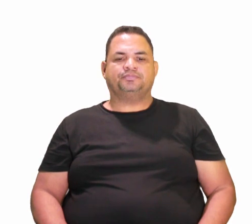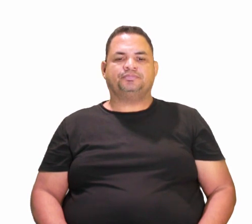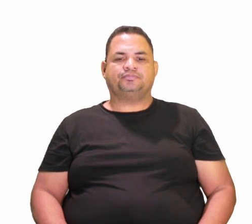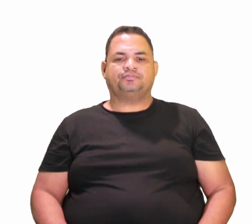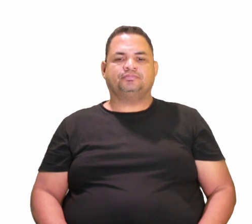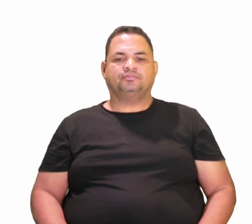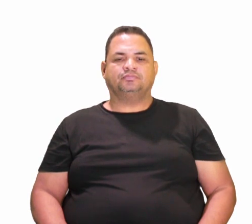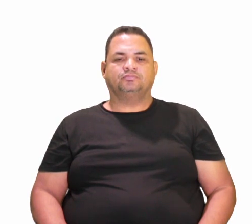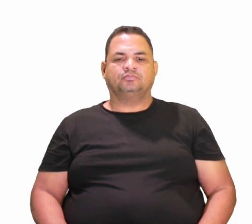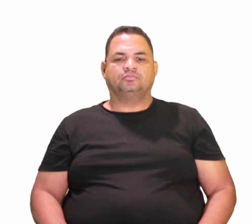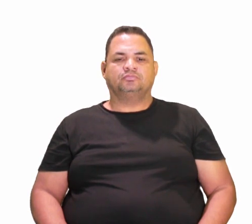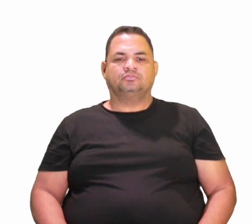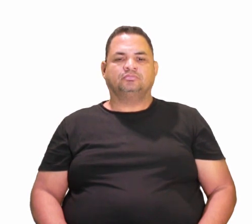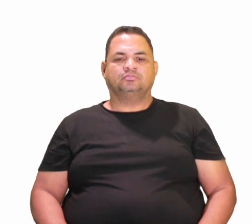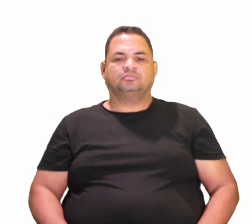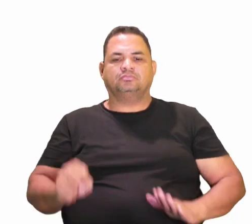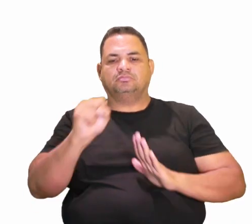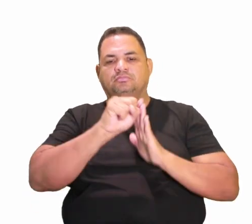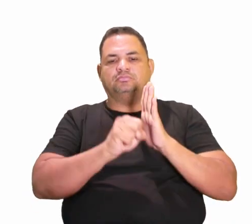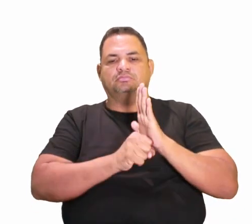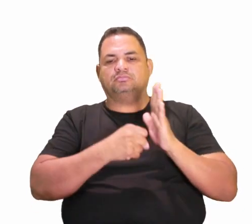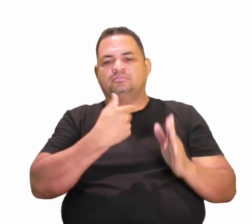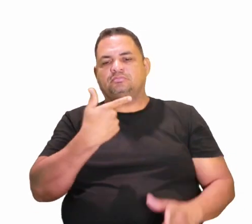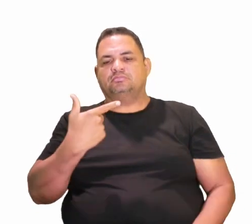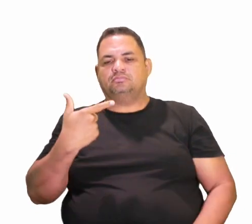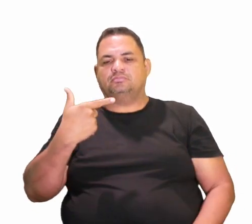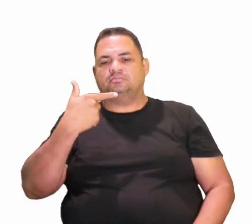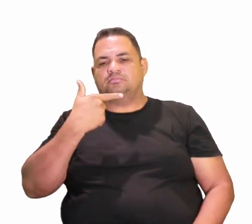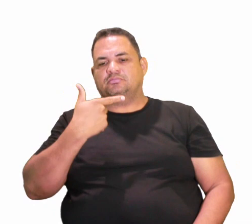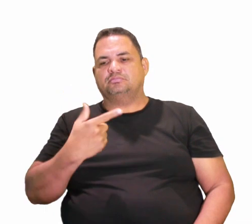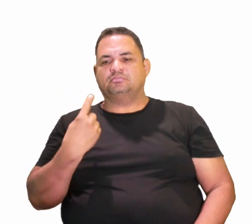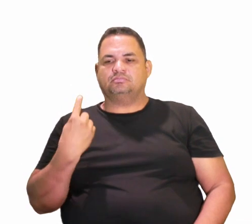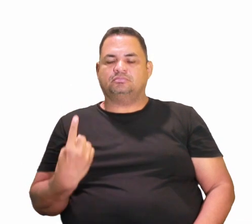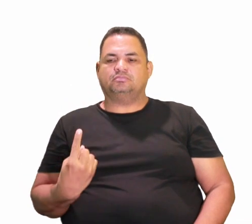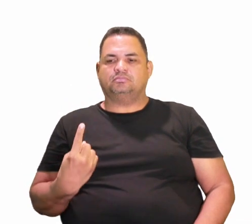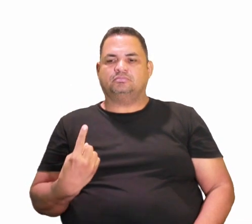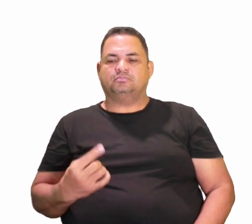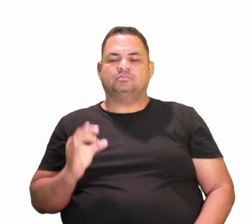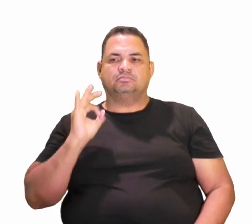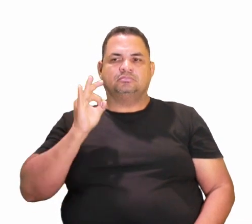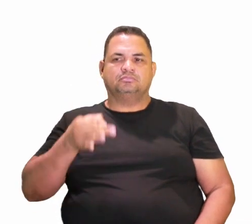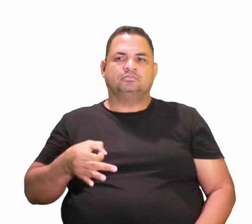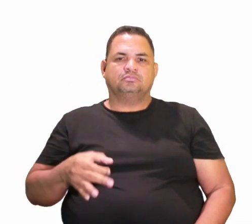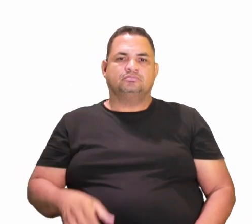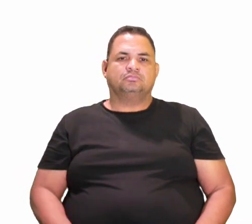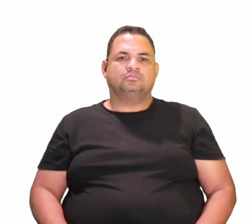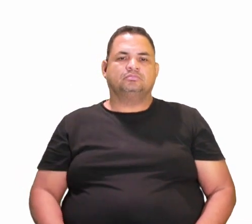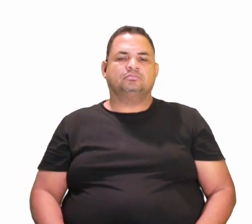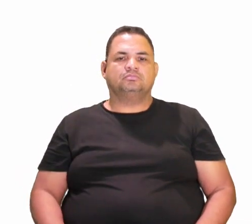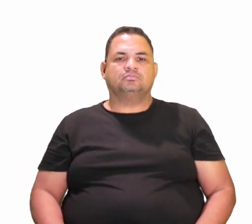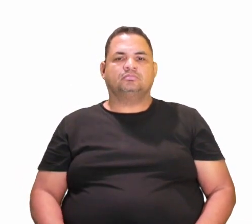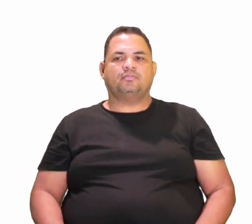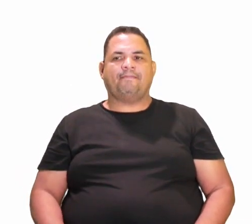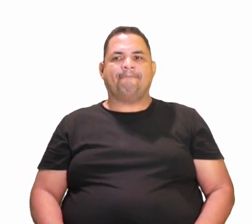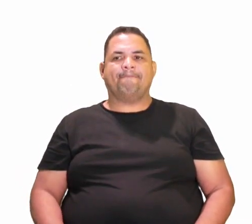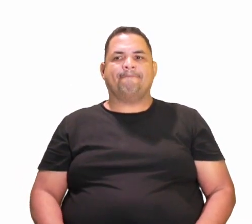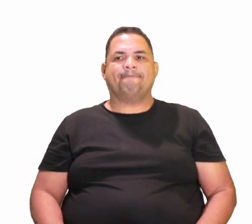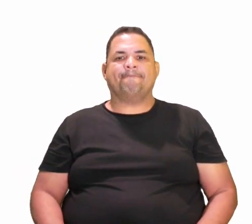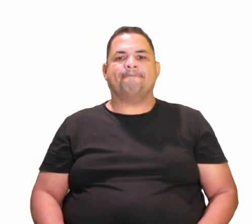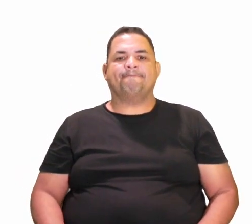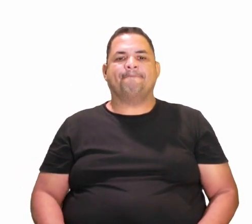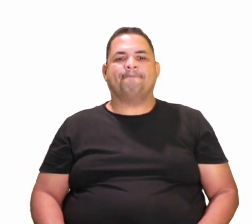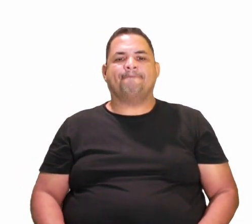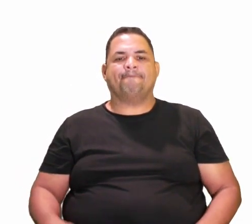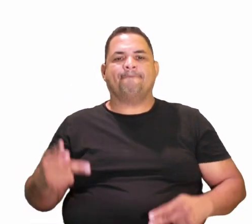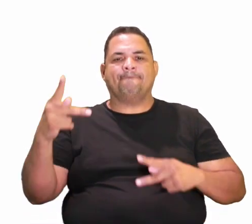21st century, no século 21, certo? Então, in,